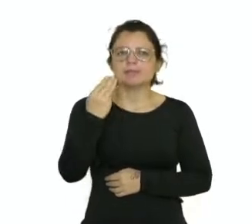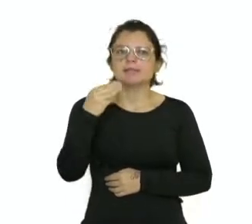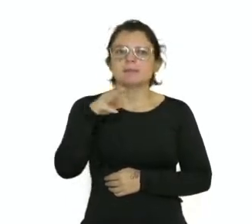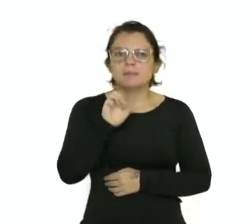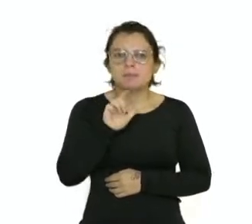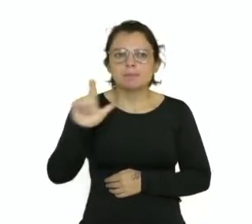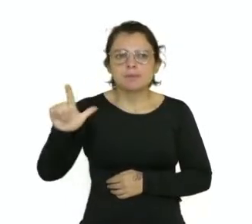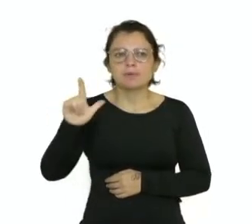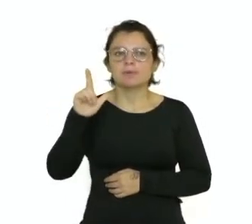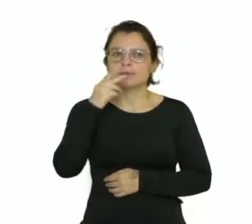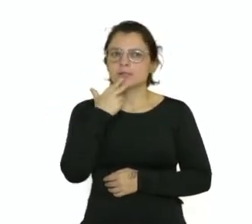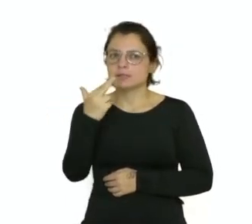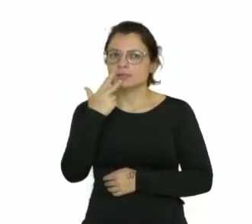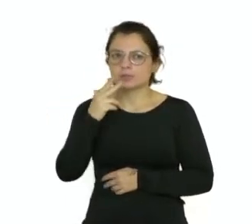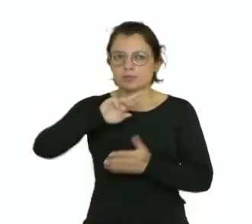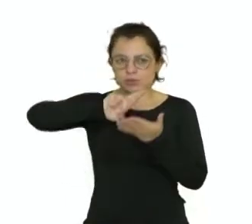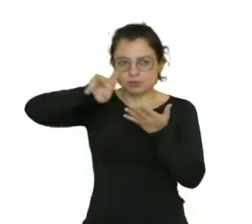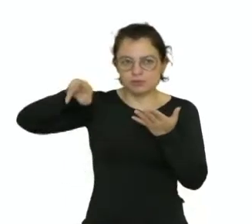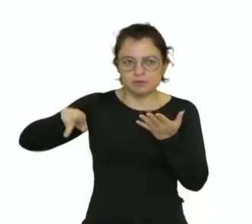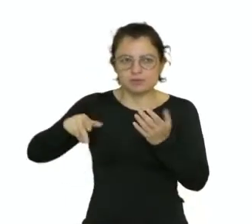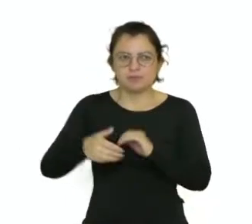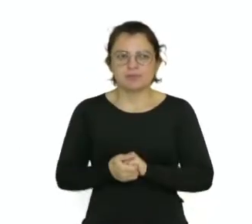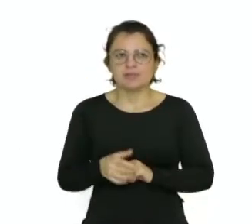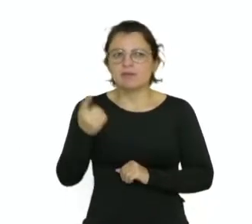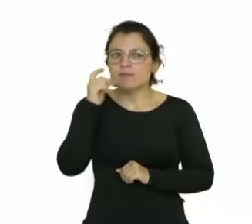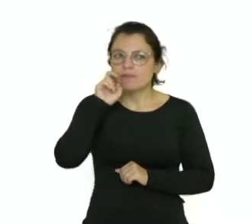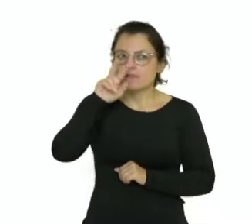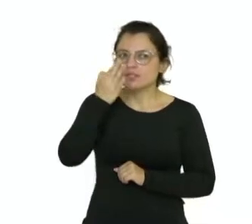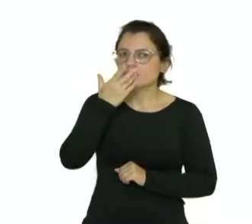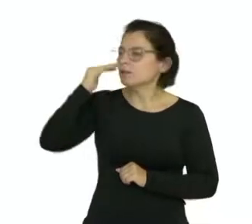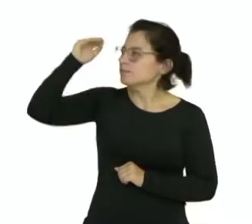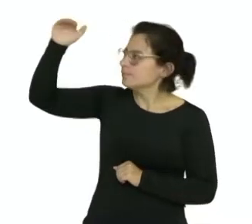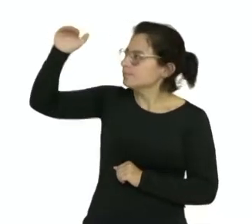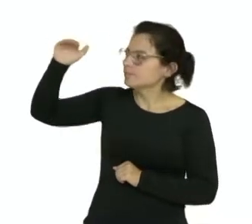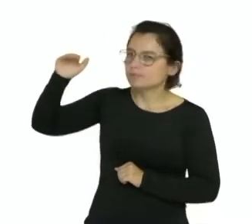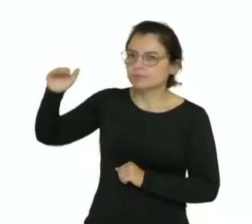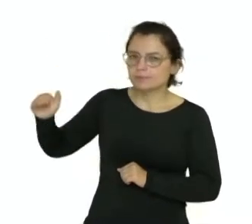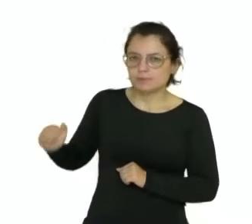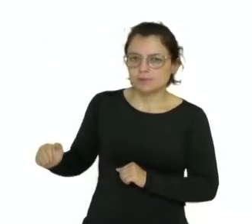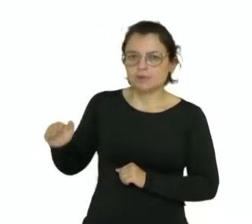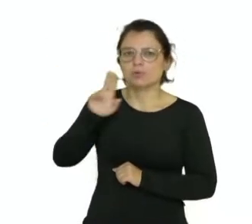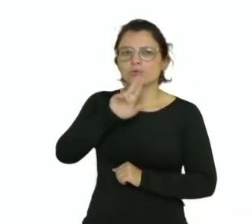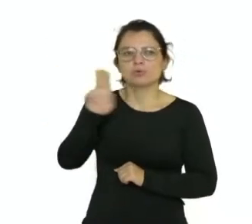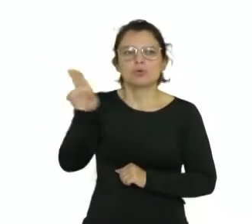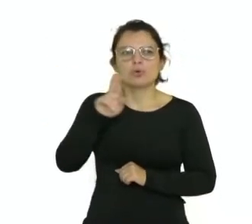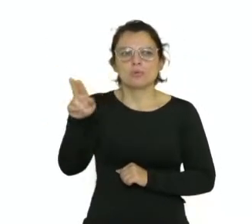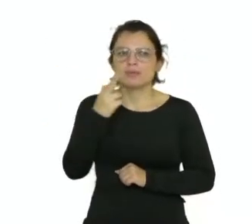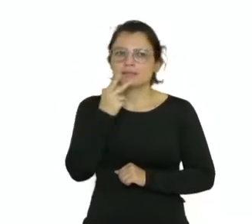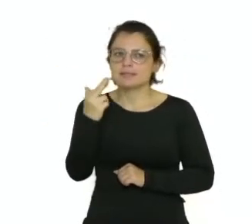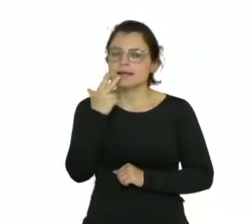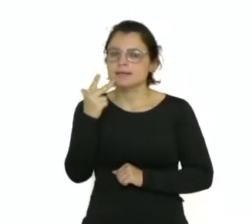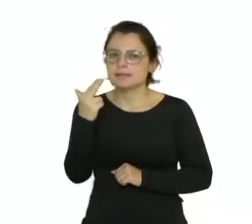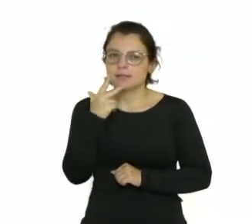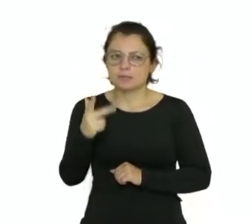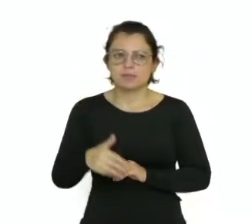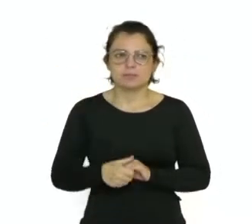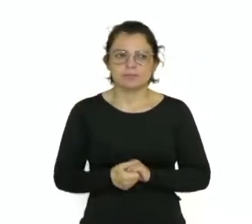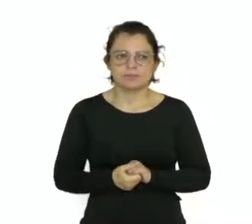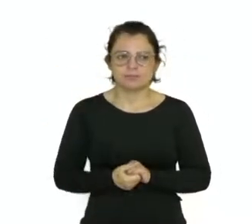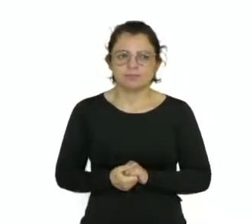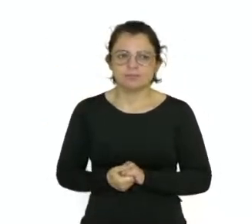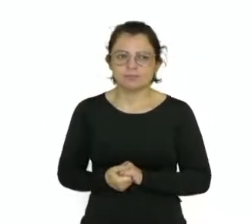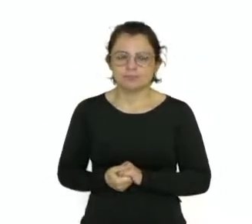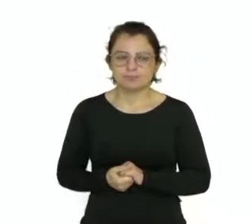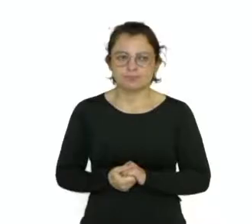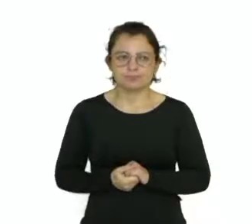macro-G. Né? Então veja aqui, ó, tupi-guarani, G, aruaque, caribi, pano, tucano,